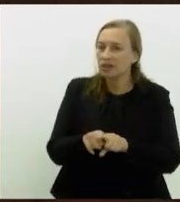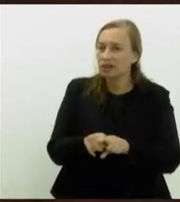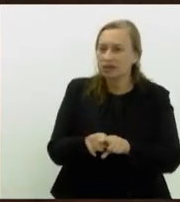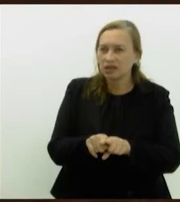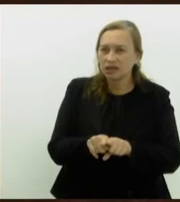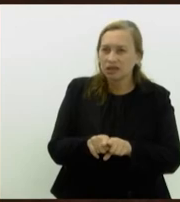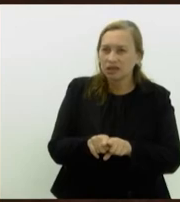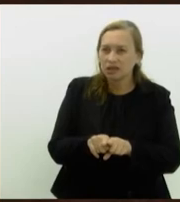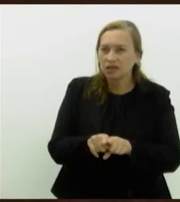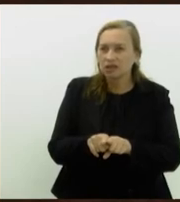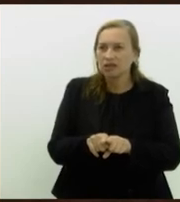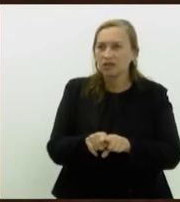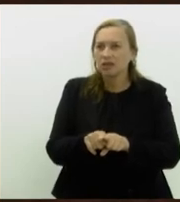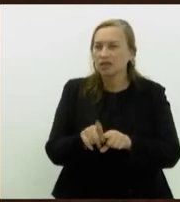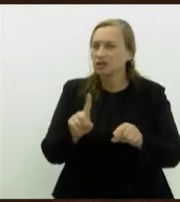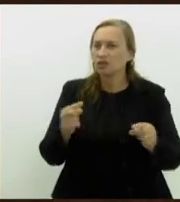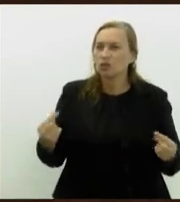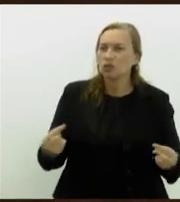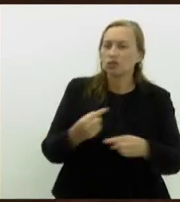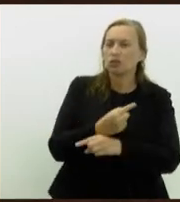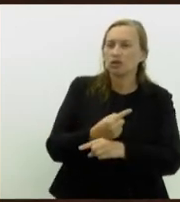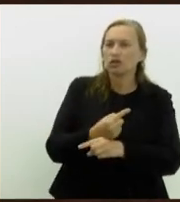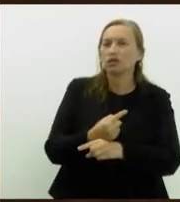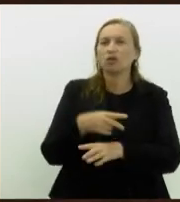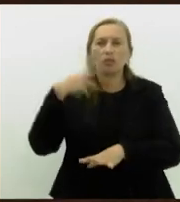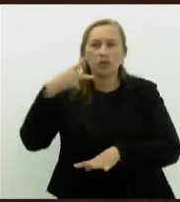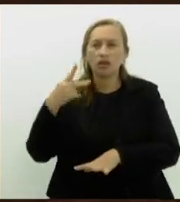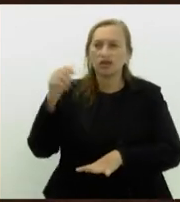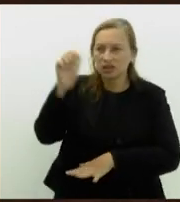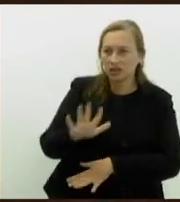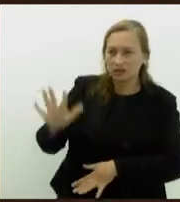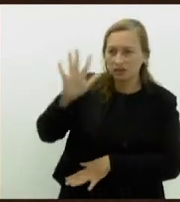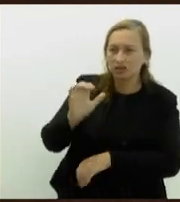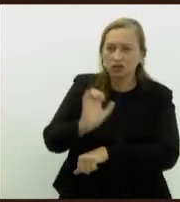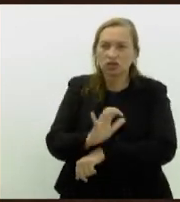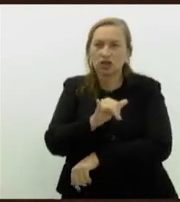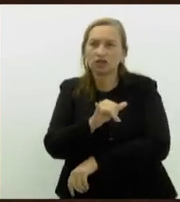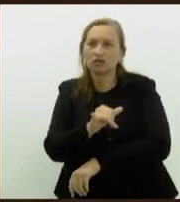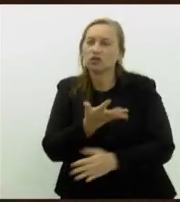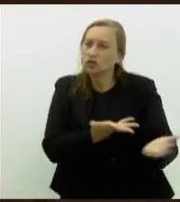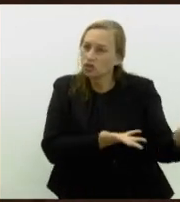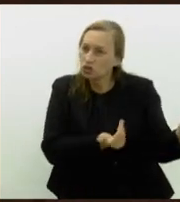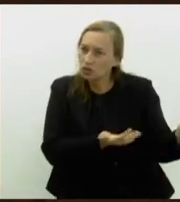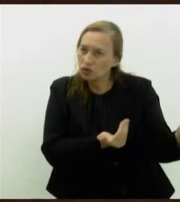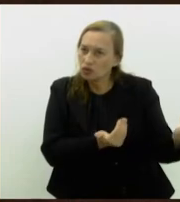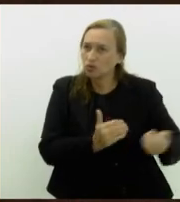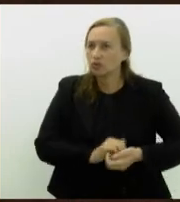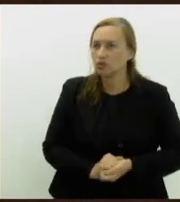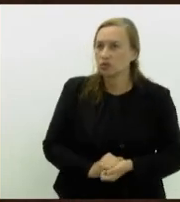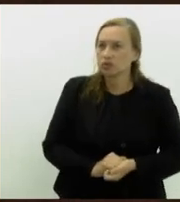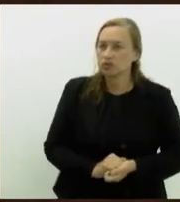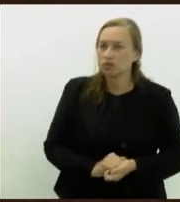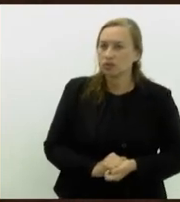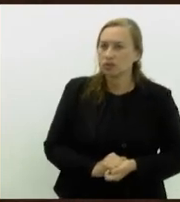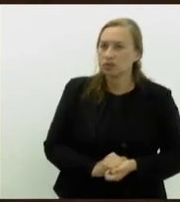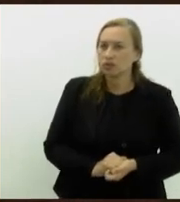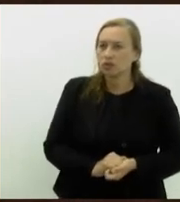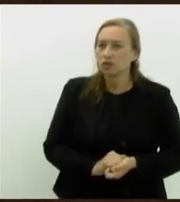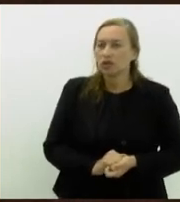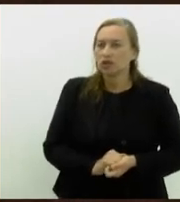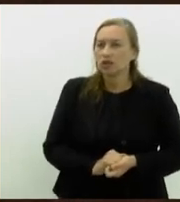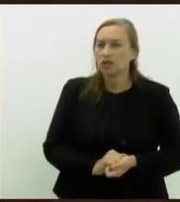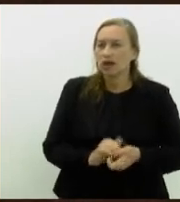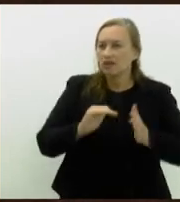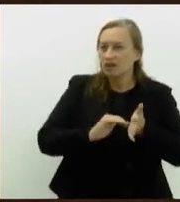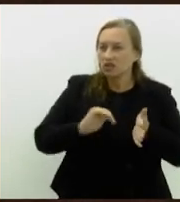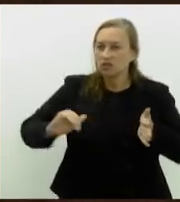das diretrizes da Política Nacional de Juventude e do Estado de Juventude, isolando o Estado do Rio de Janeiro de